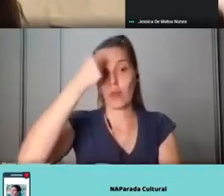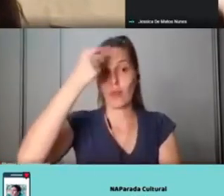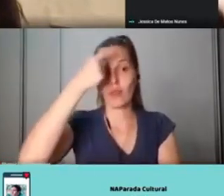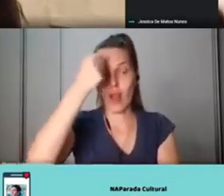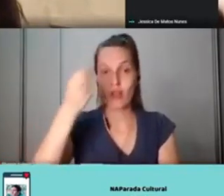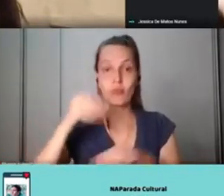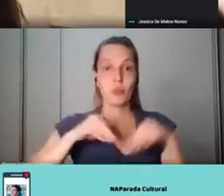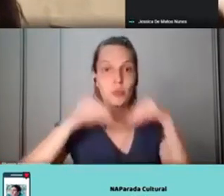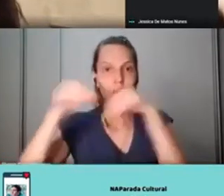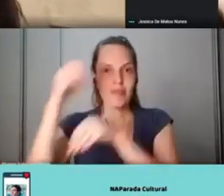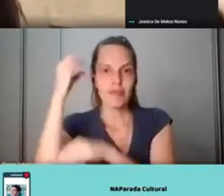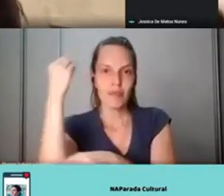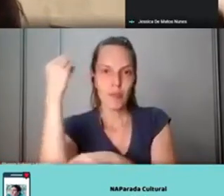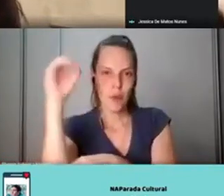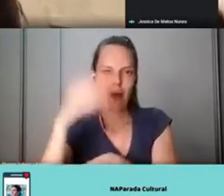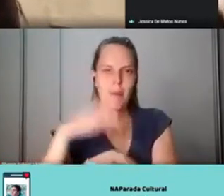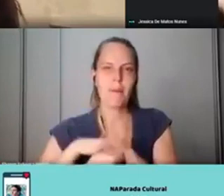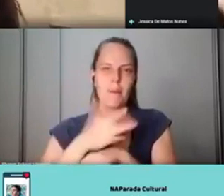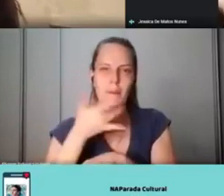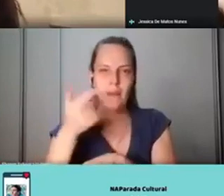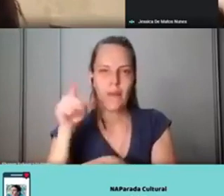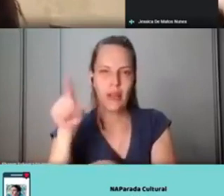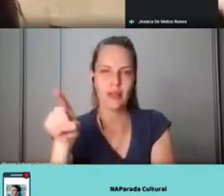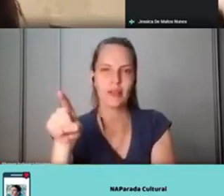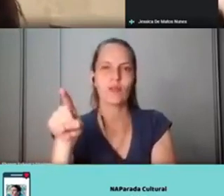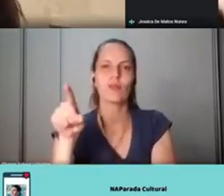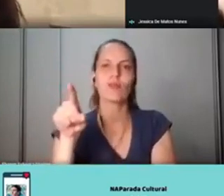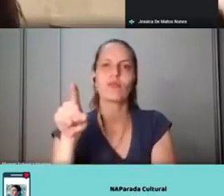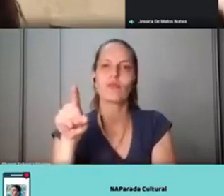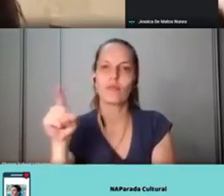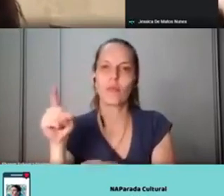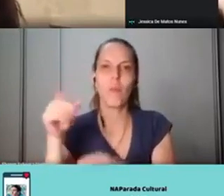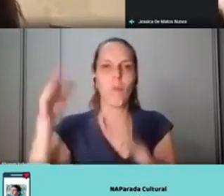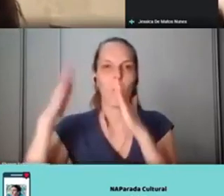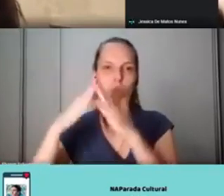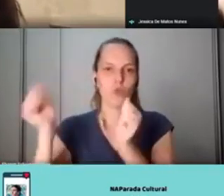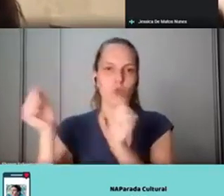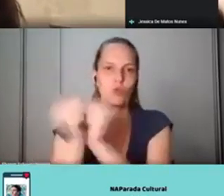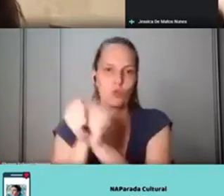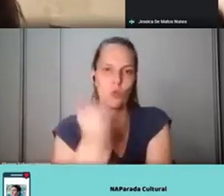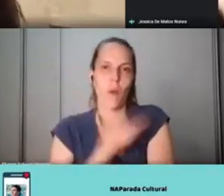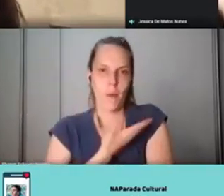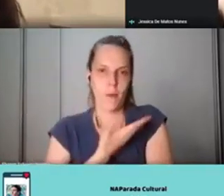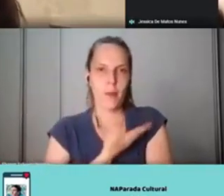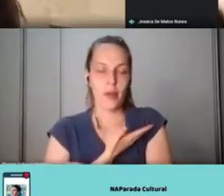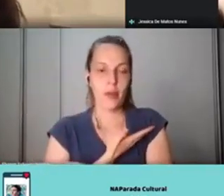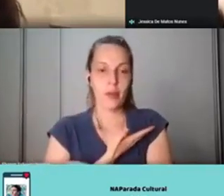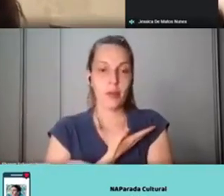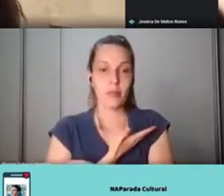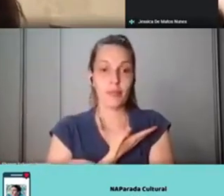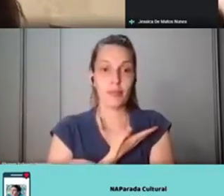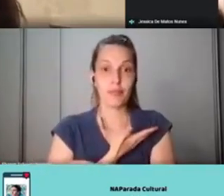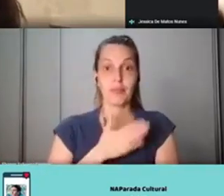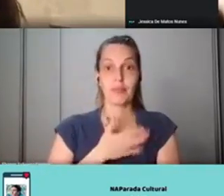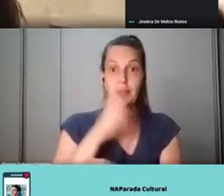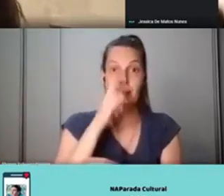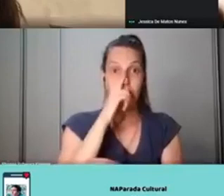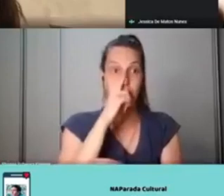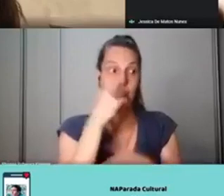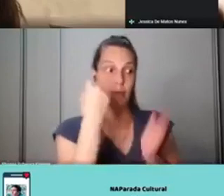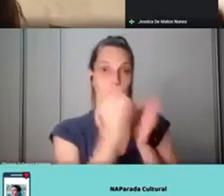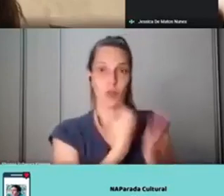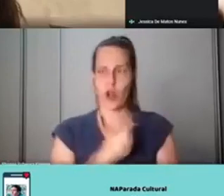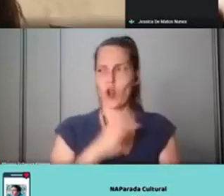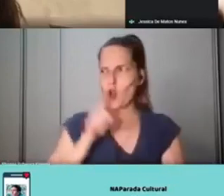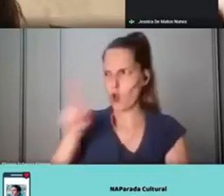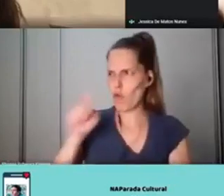amigas. E eu me lembro que a minha mãe perguntou assim, tá, quando tu te formar, tu volta para casa? E